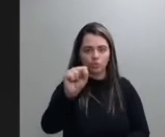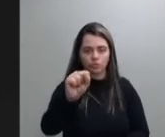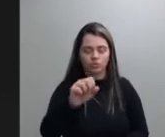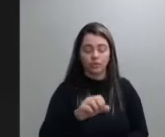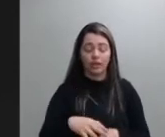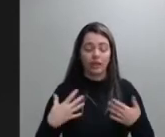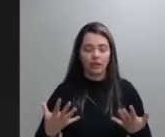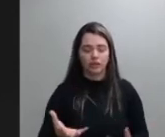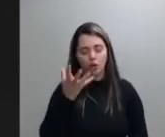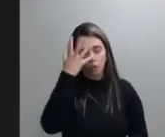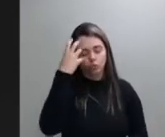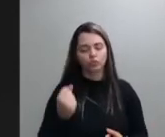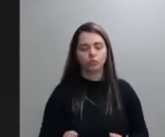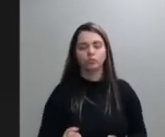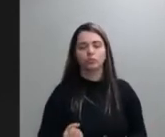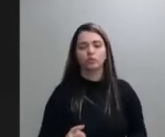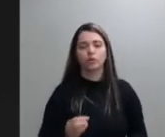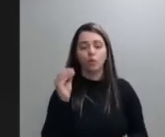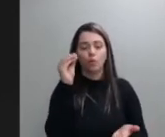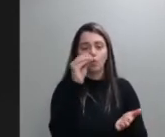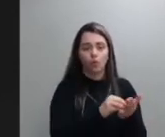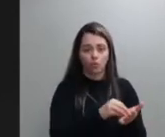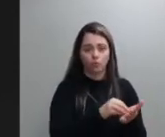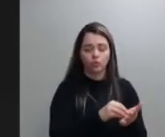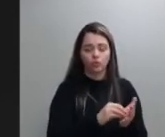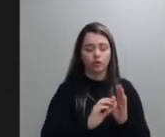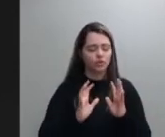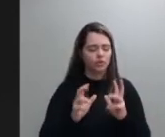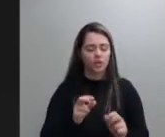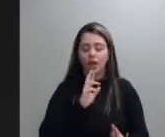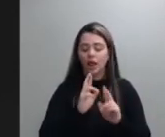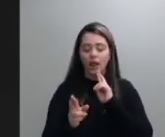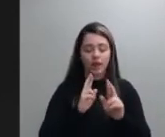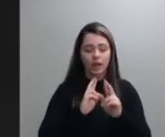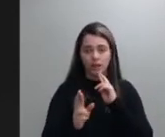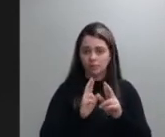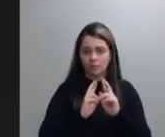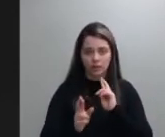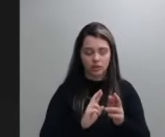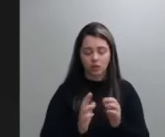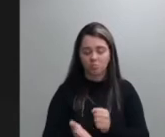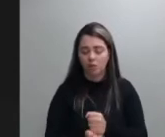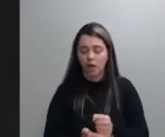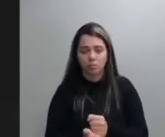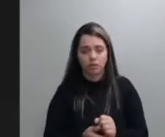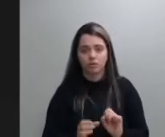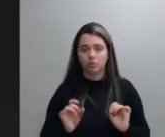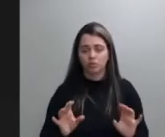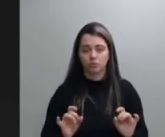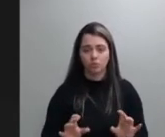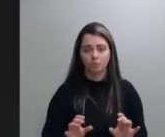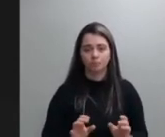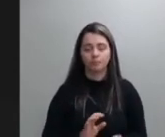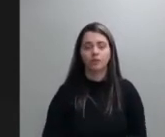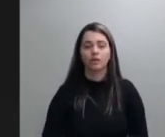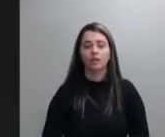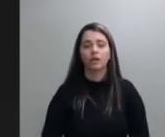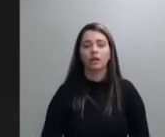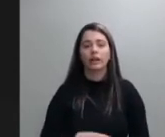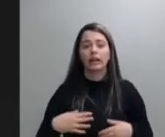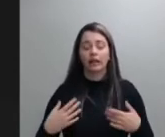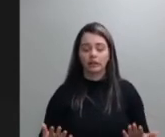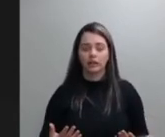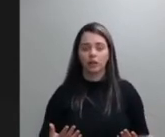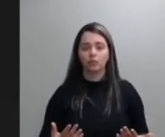do eminente presidente Dias Toffoli nos autos da reclamação já referida ante o exposto do provimento ao